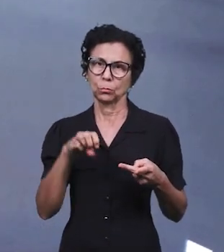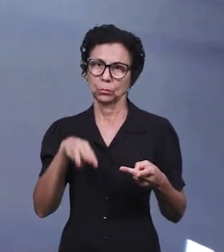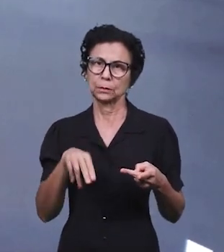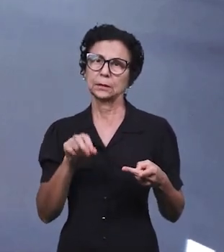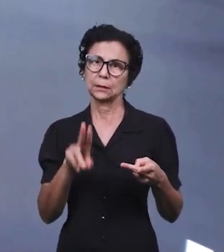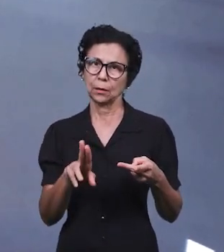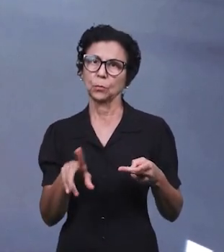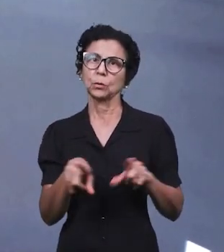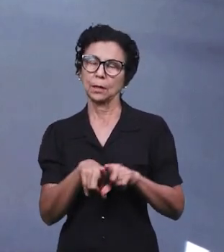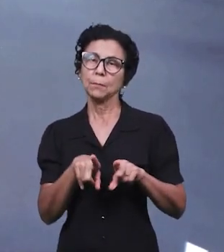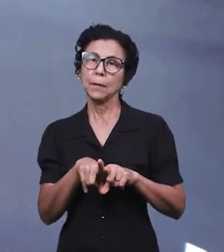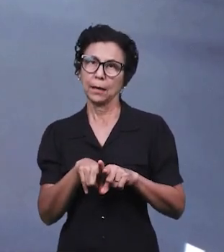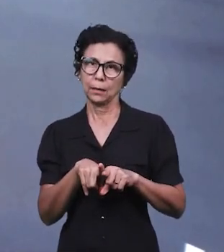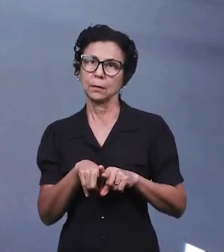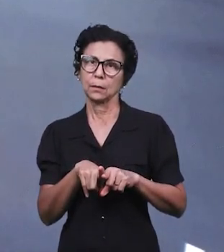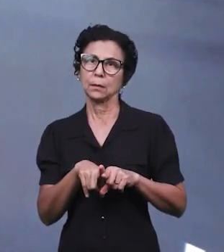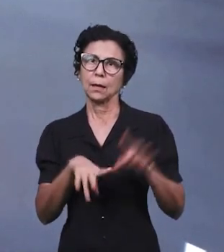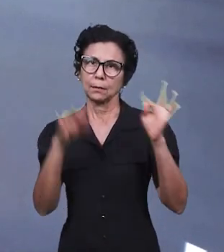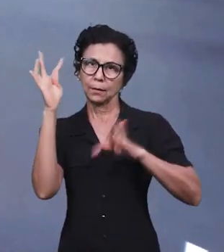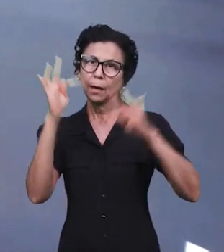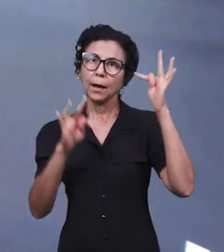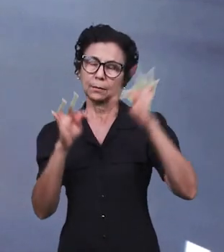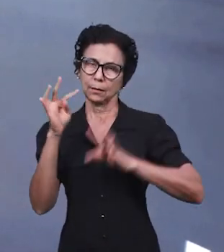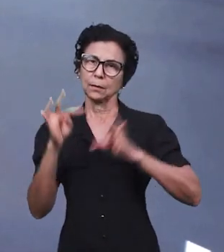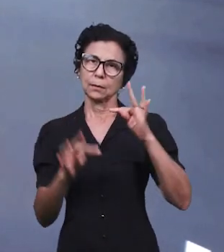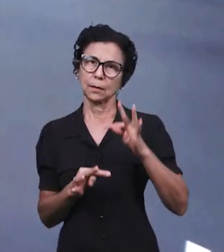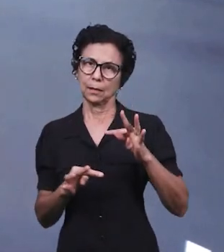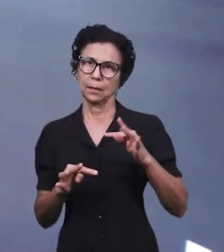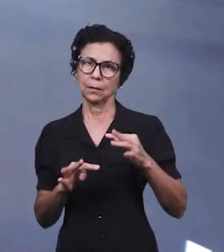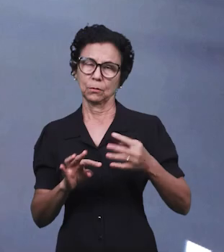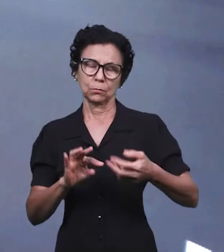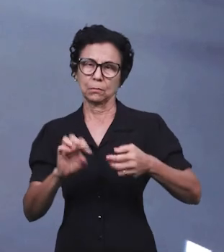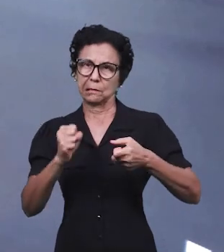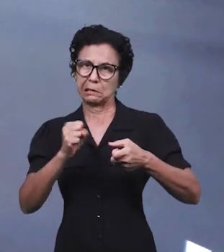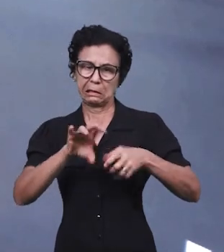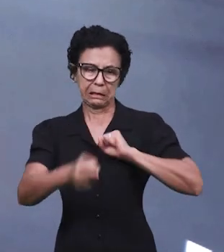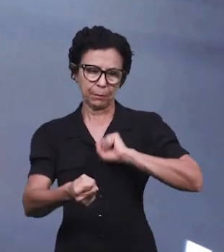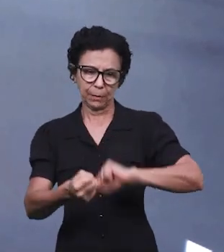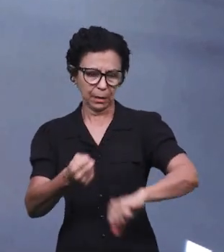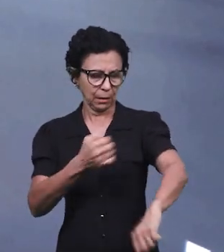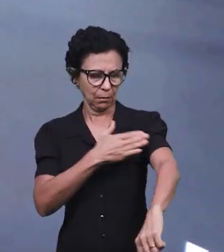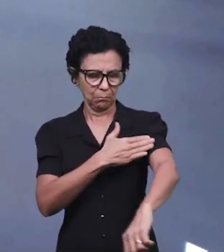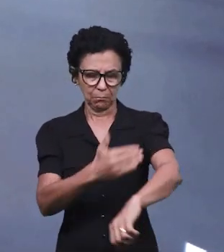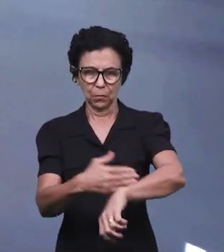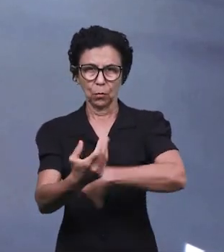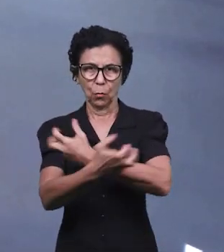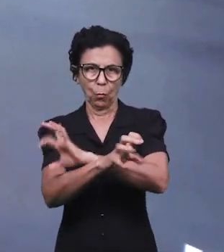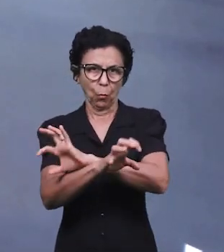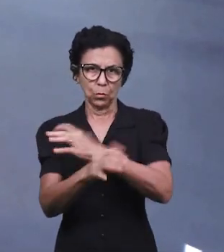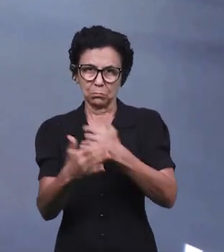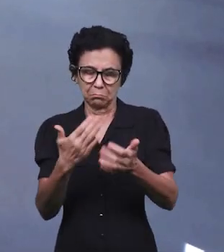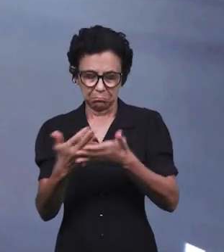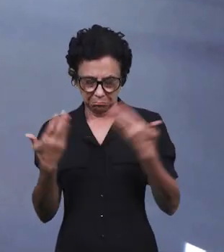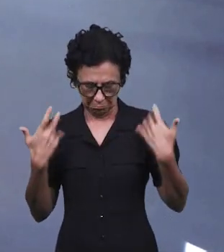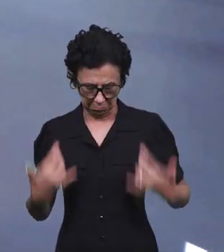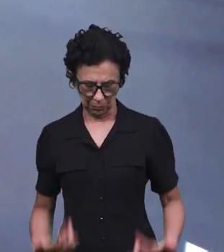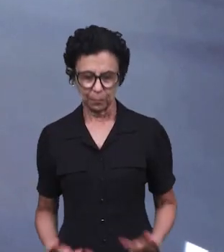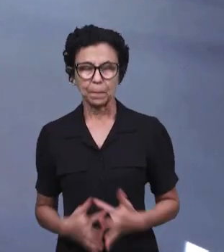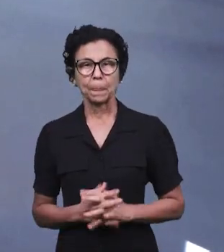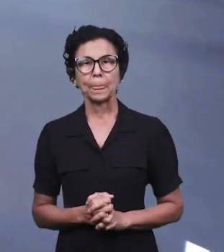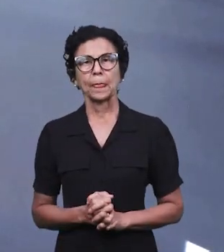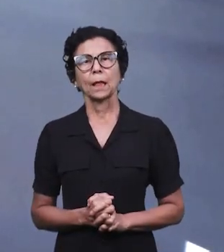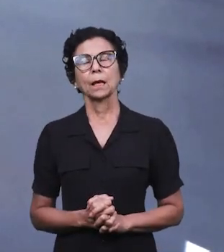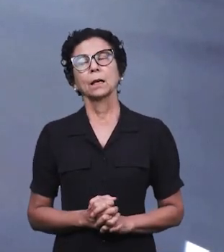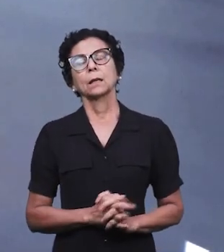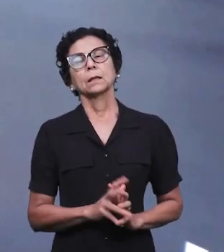em traumas. Nós imobilizamos, estabilizamos e transportamos. Já o SAMU não, um caso clínico.